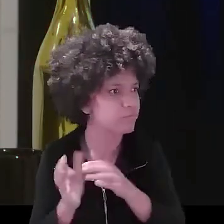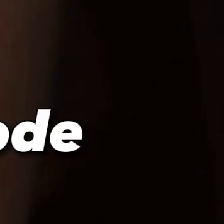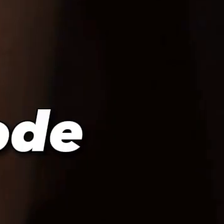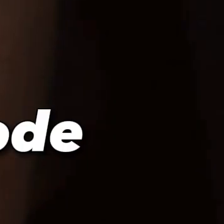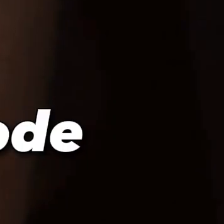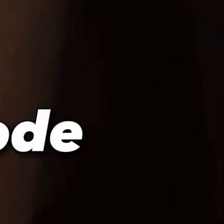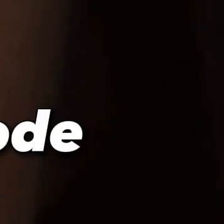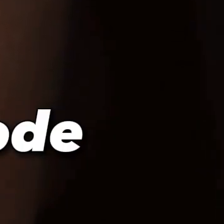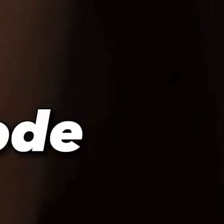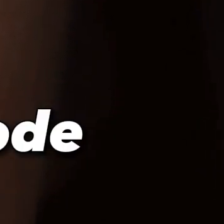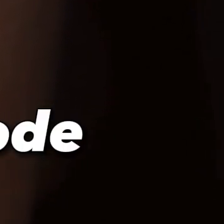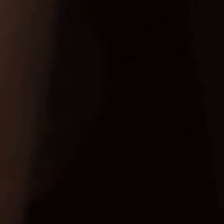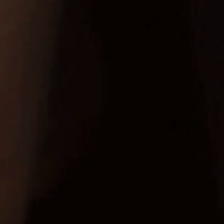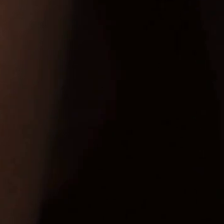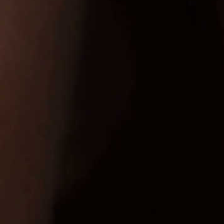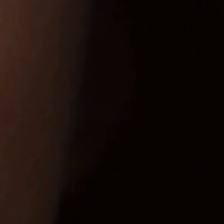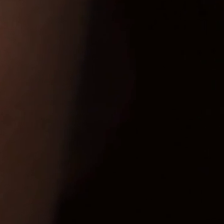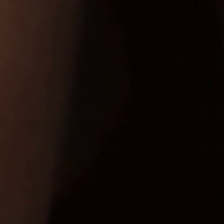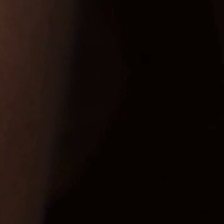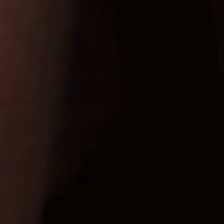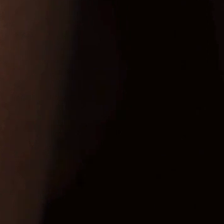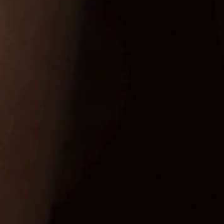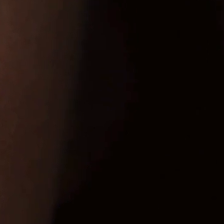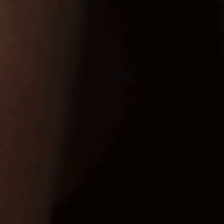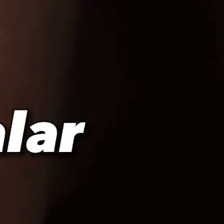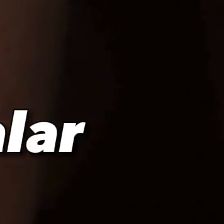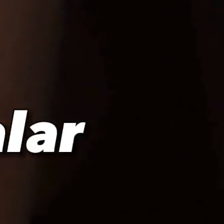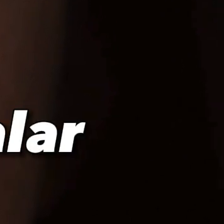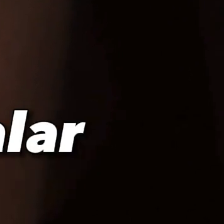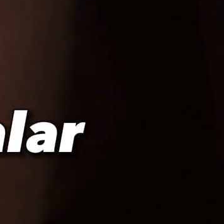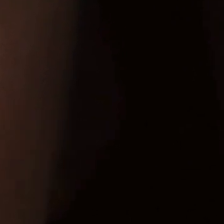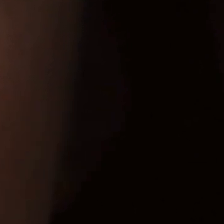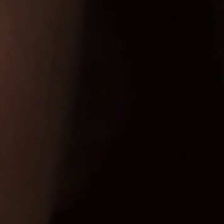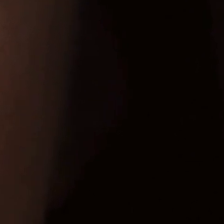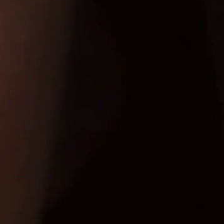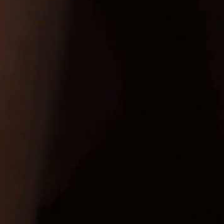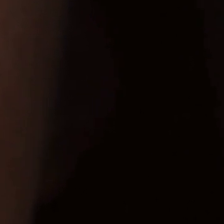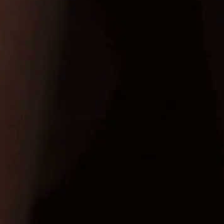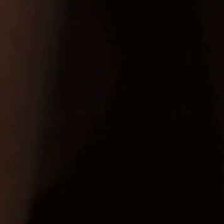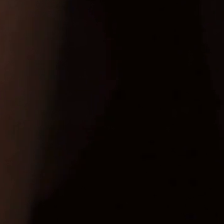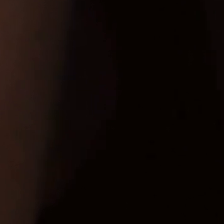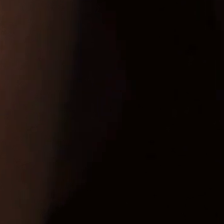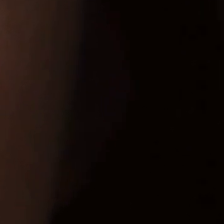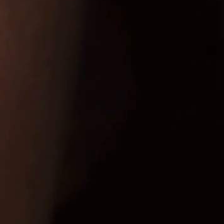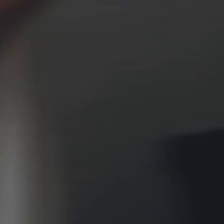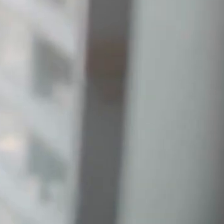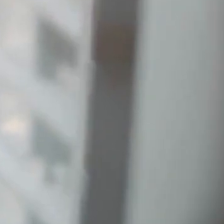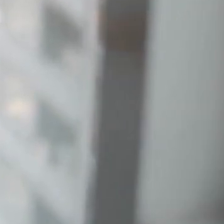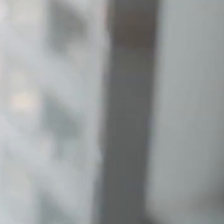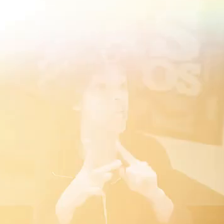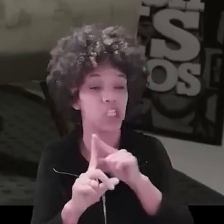risco. Maconha, adolescente não pode, porque muda o neurodesenvolvimento do cérebro. Então é isso que a gente ia falar. Não pode fumar maconha adolescente.